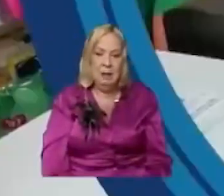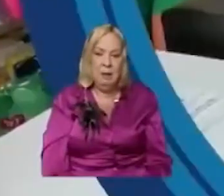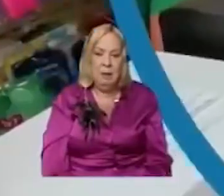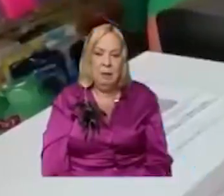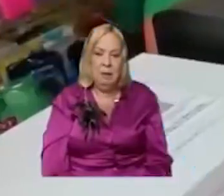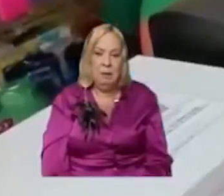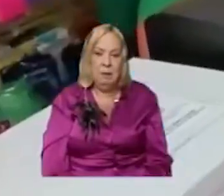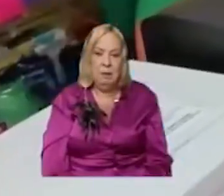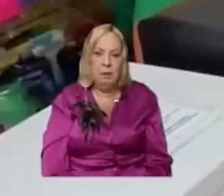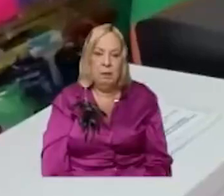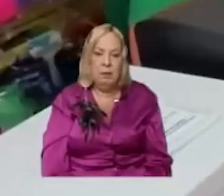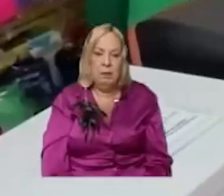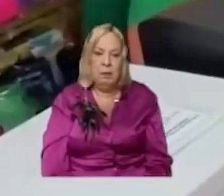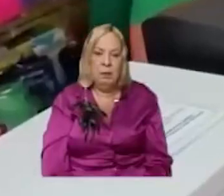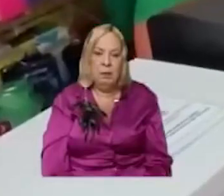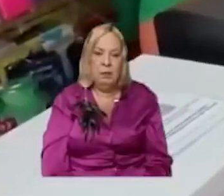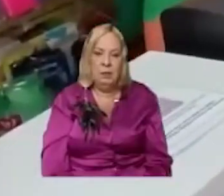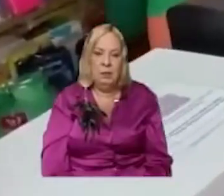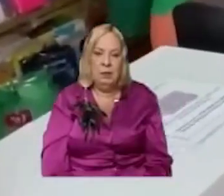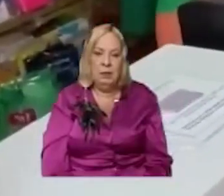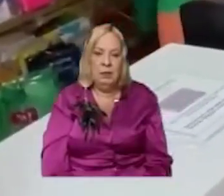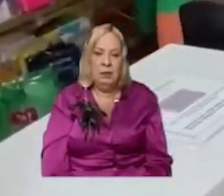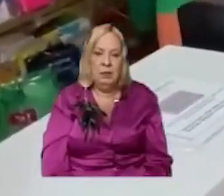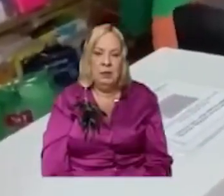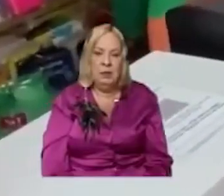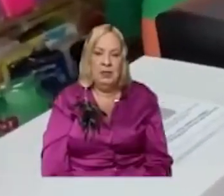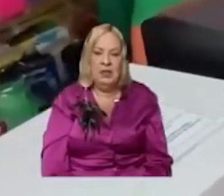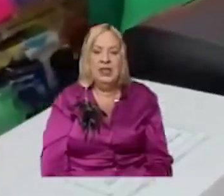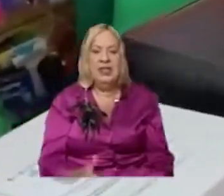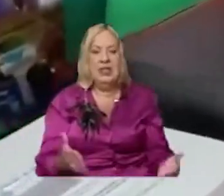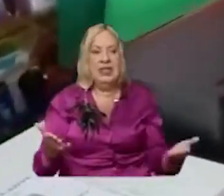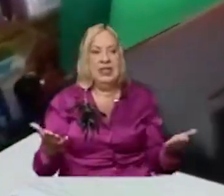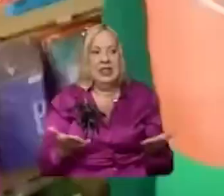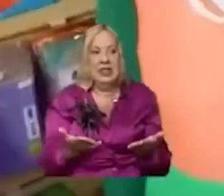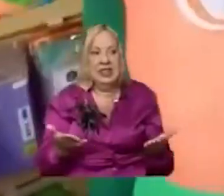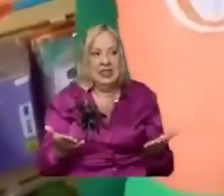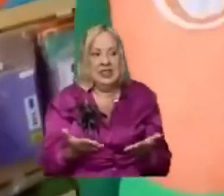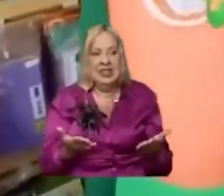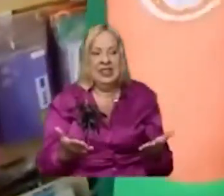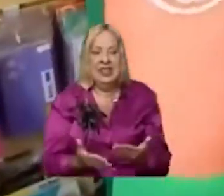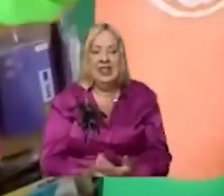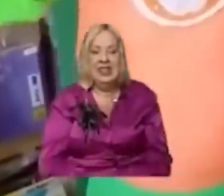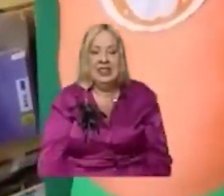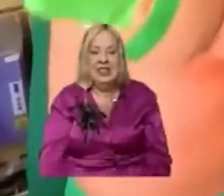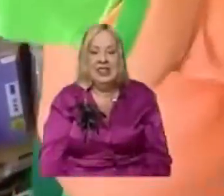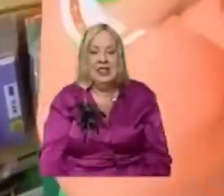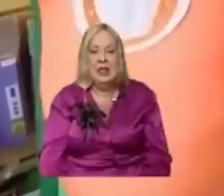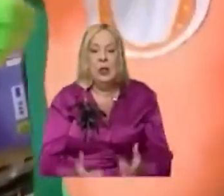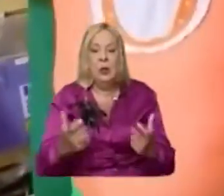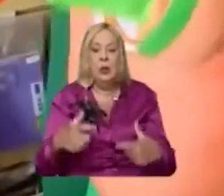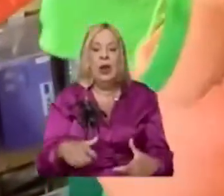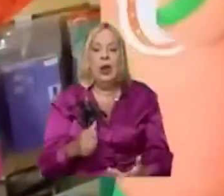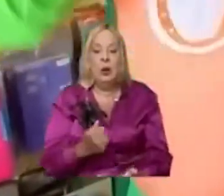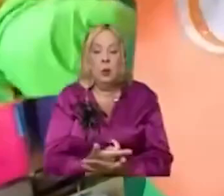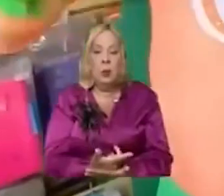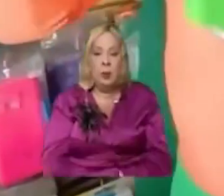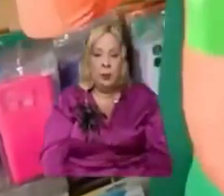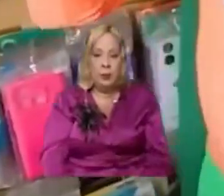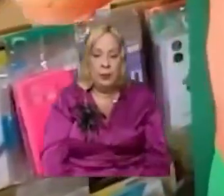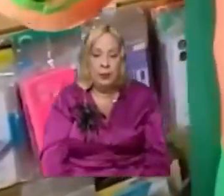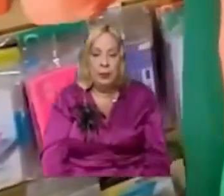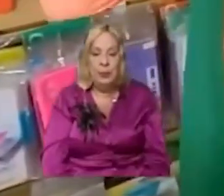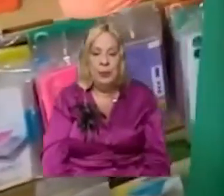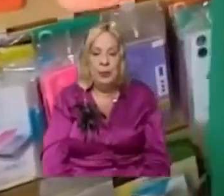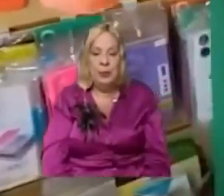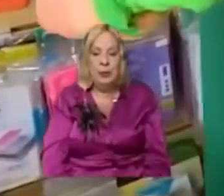E agora eu apresento para vocês a promotora pé quente, a Eduarda. Vem você ser o próximo contemplado, comprando comigo o Caju Cap, aqui